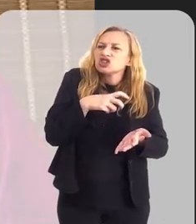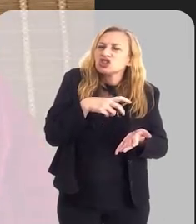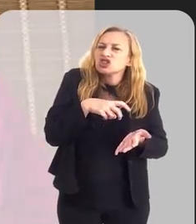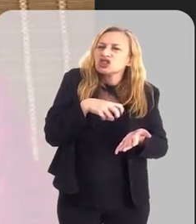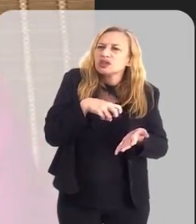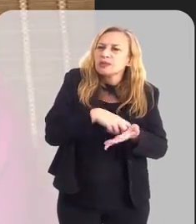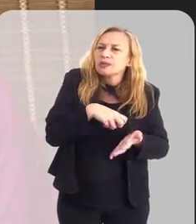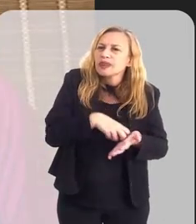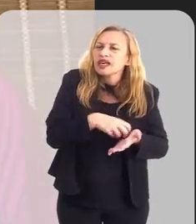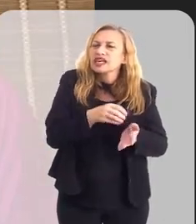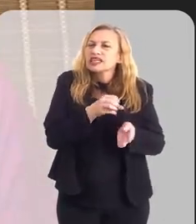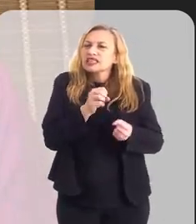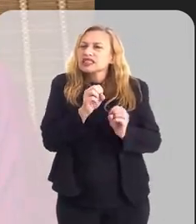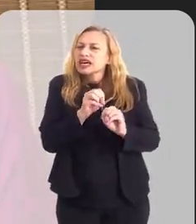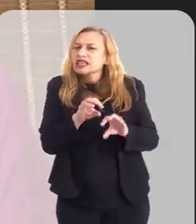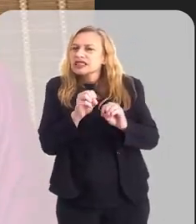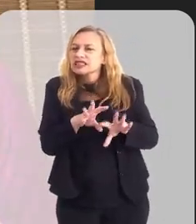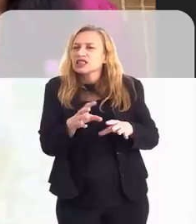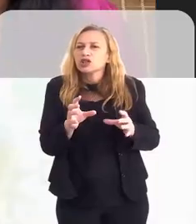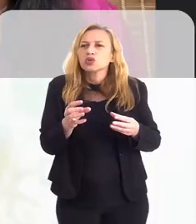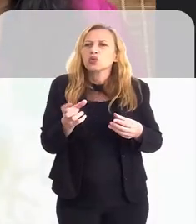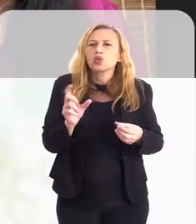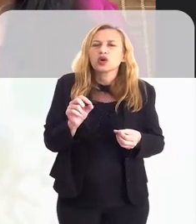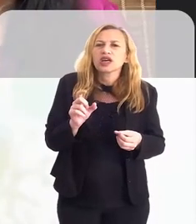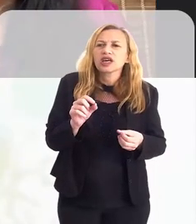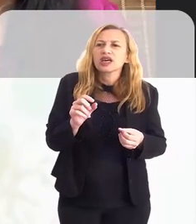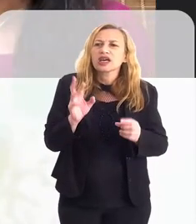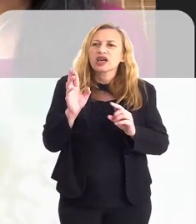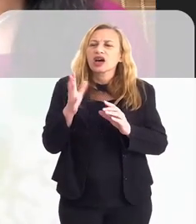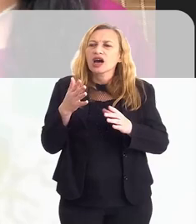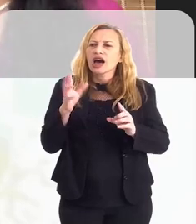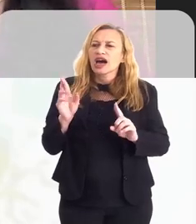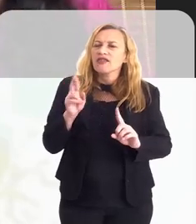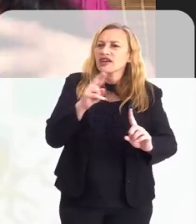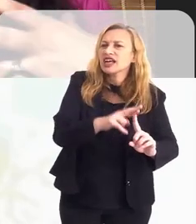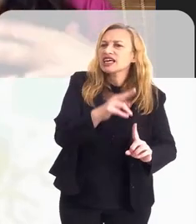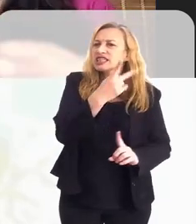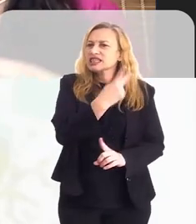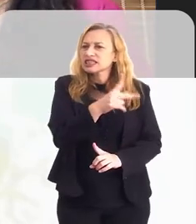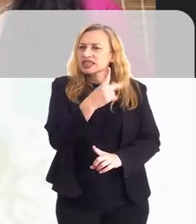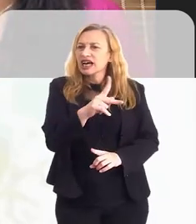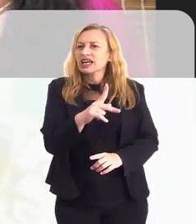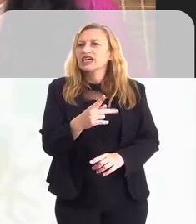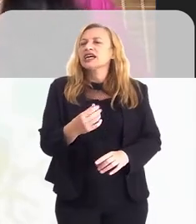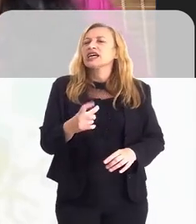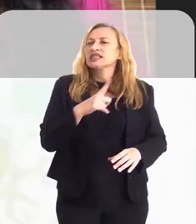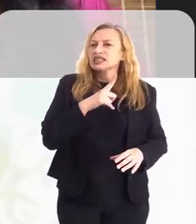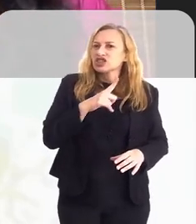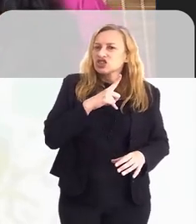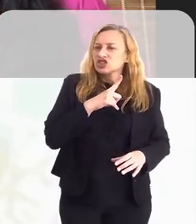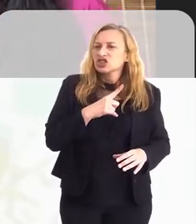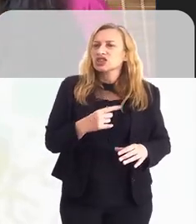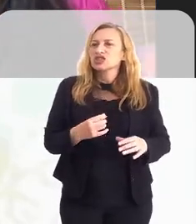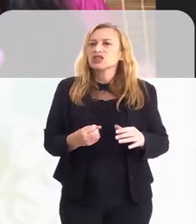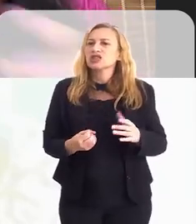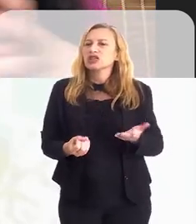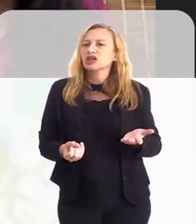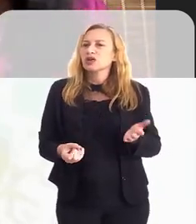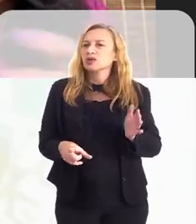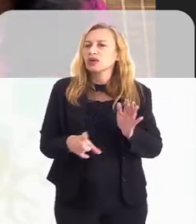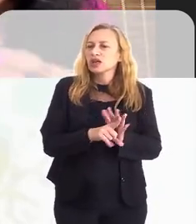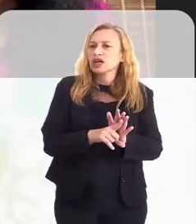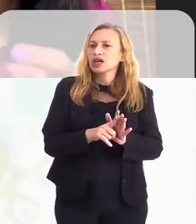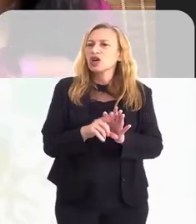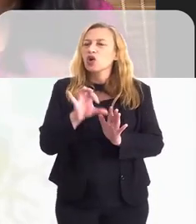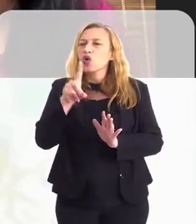de novo, por que ela se configurou em tão importante, se a gente já tinha uma Constituição, um Código Civil. Queria que